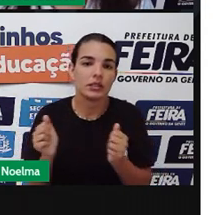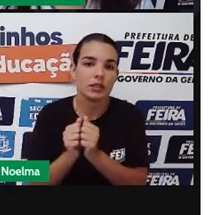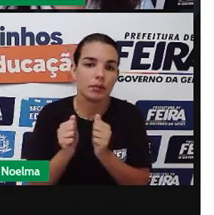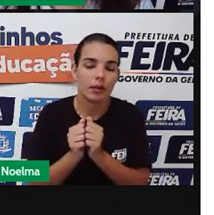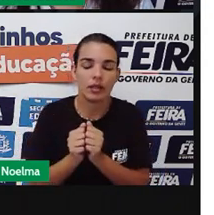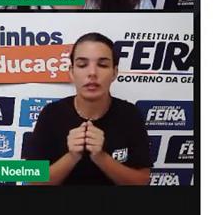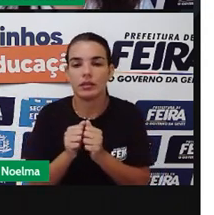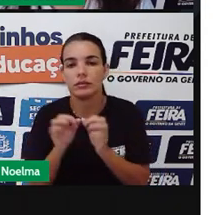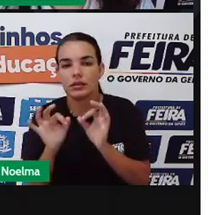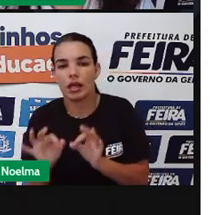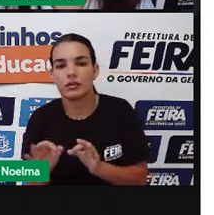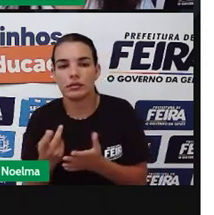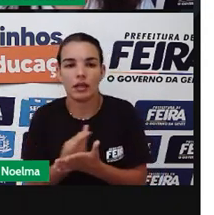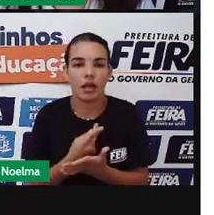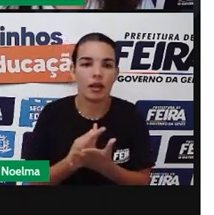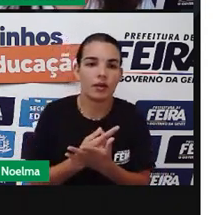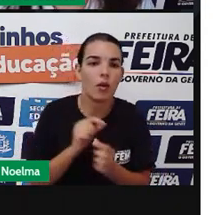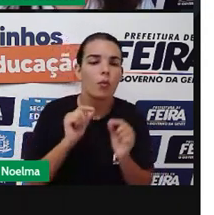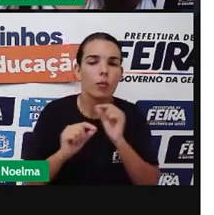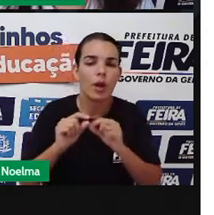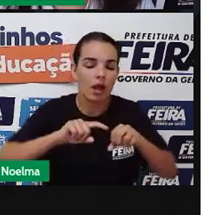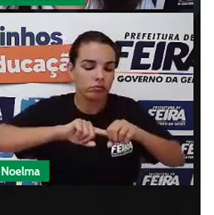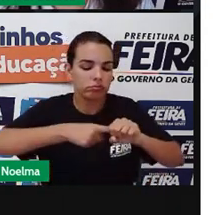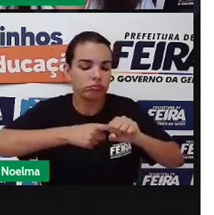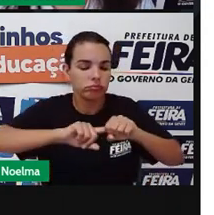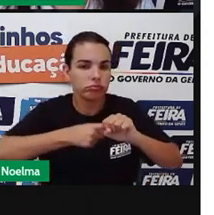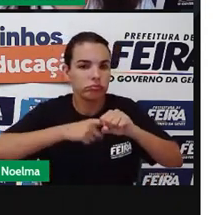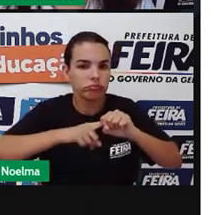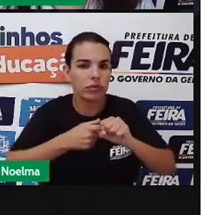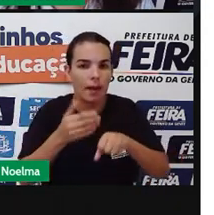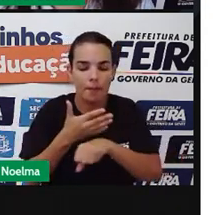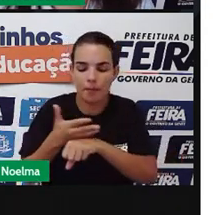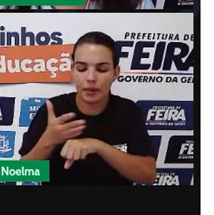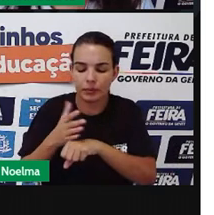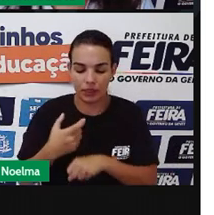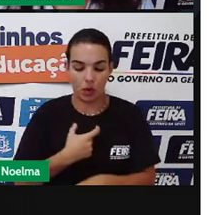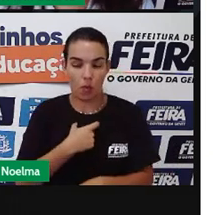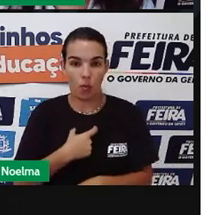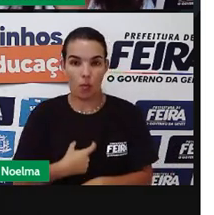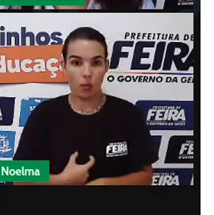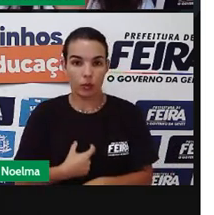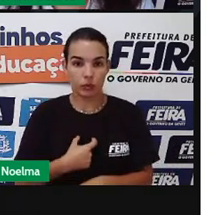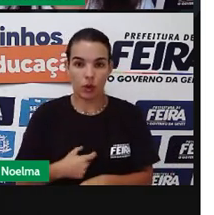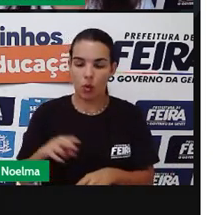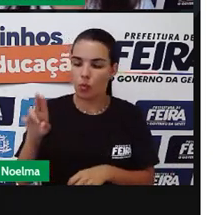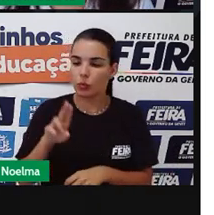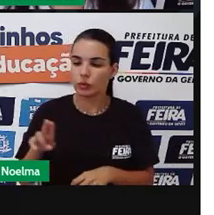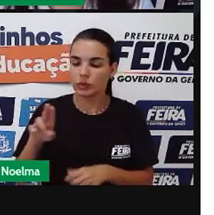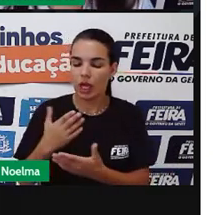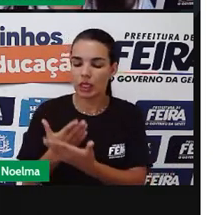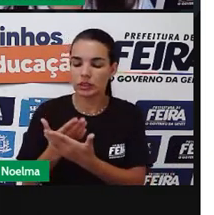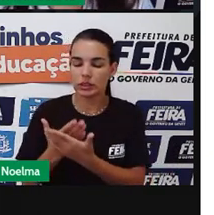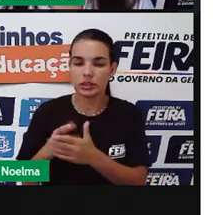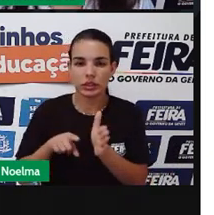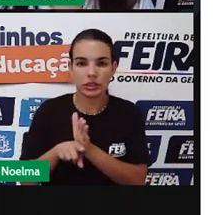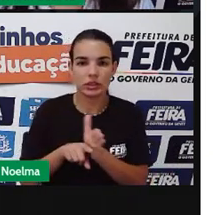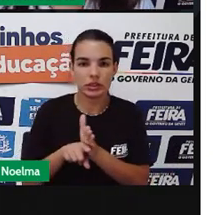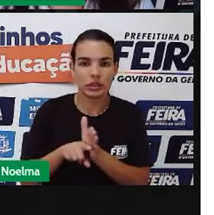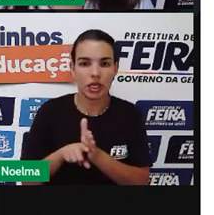ou irregulares. A lapiseira branca e o crachá que usei no exame da